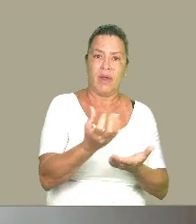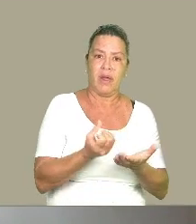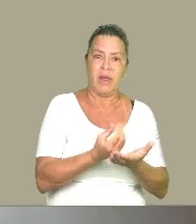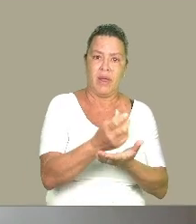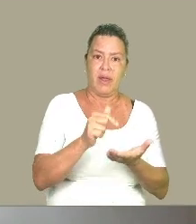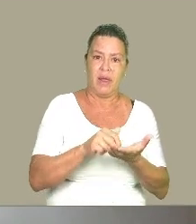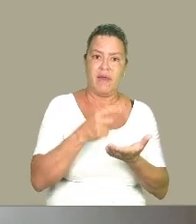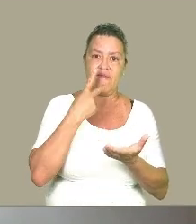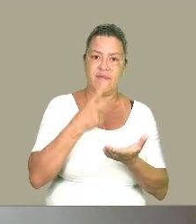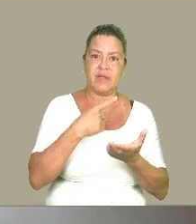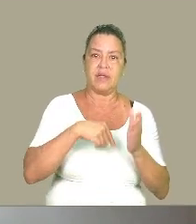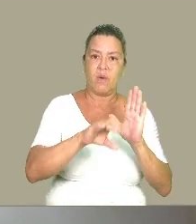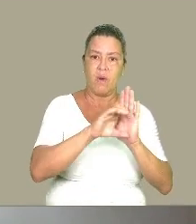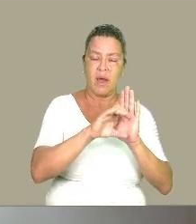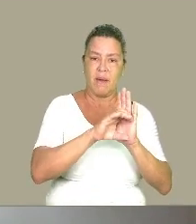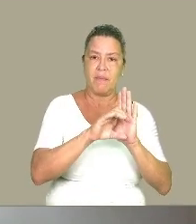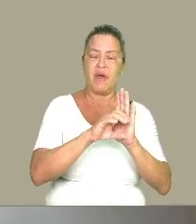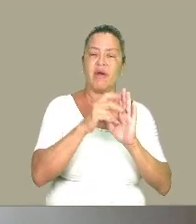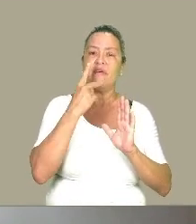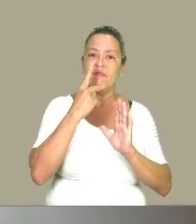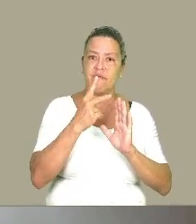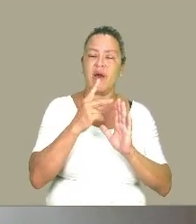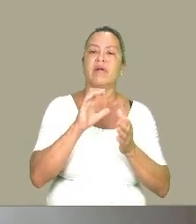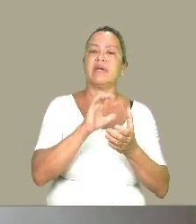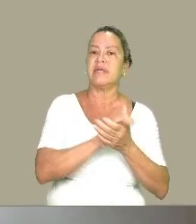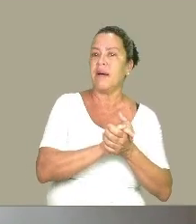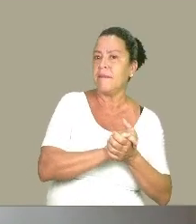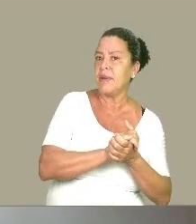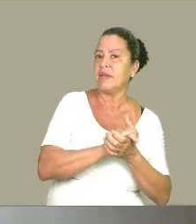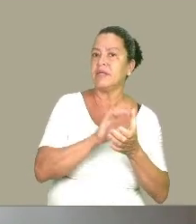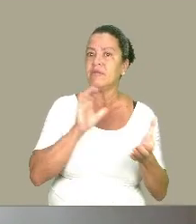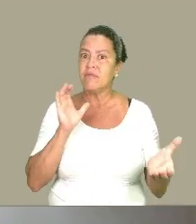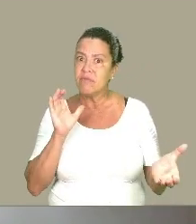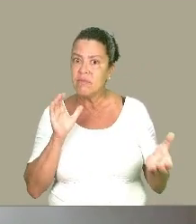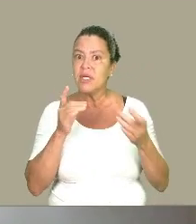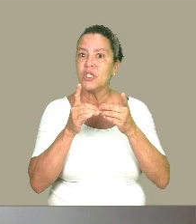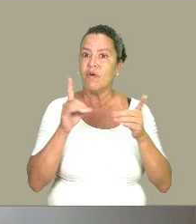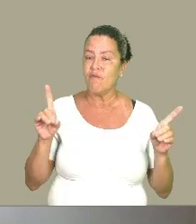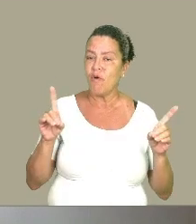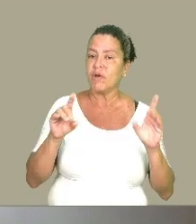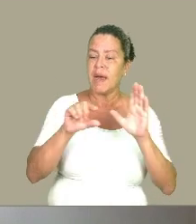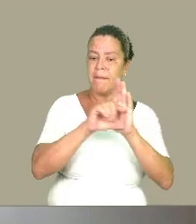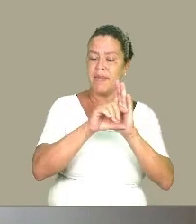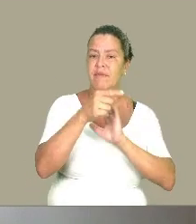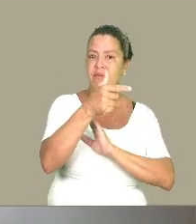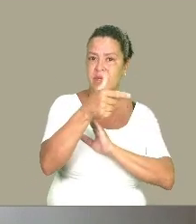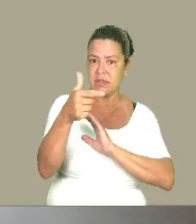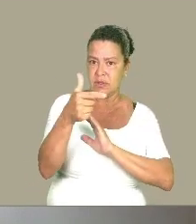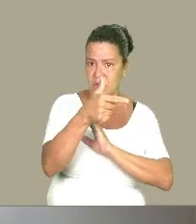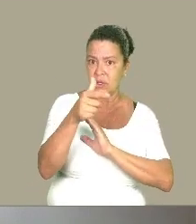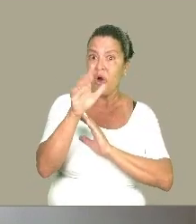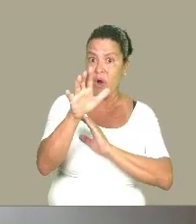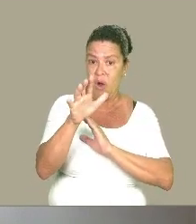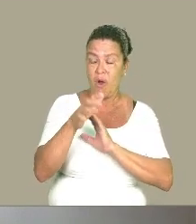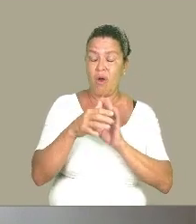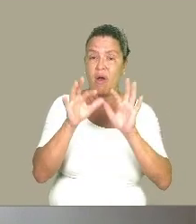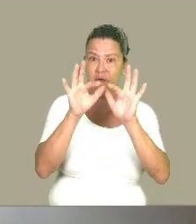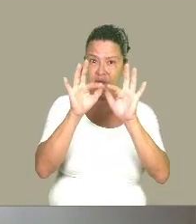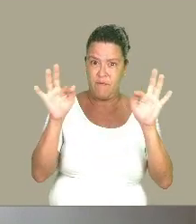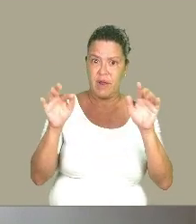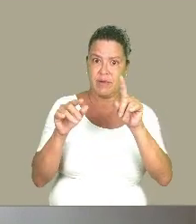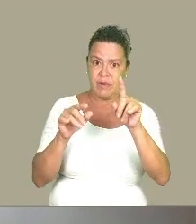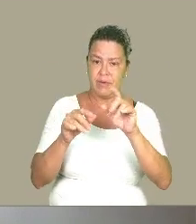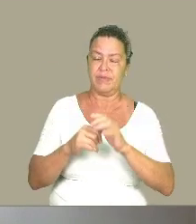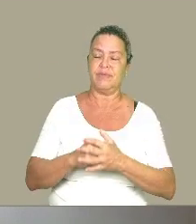Espiritismo, tem um capítulozinho falando sobre o casamento e divórcio, capítulo 22, e olha só que frase interessante que